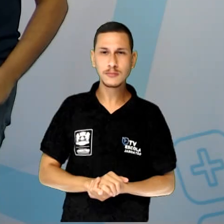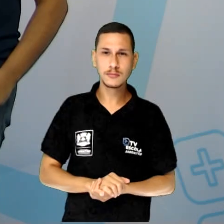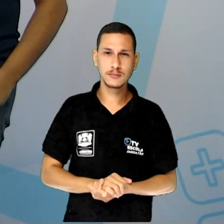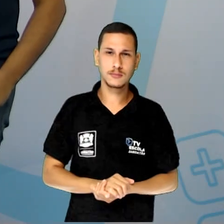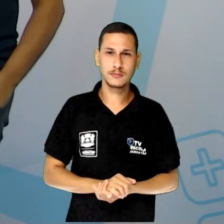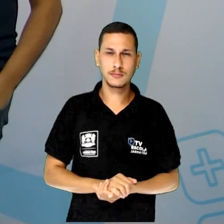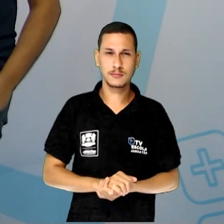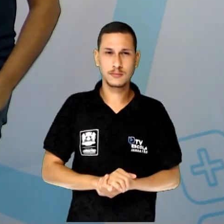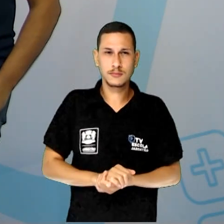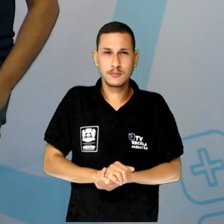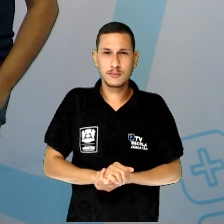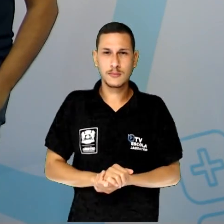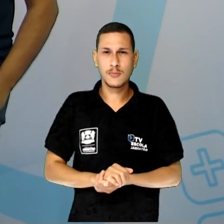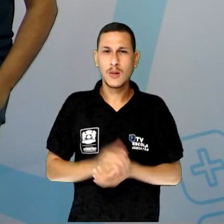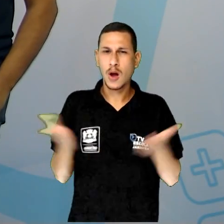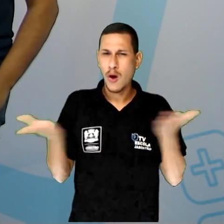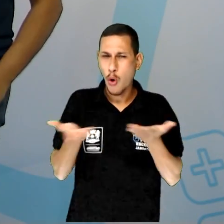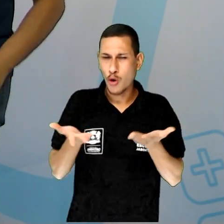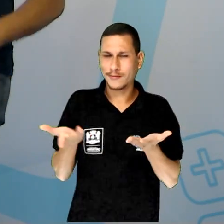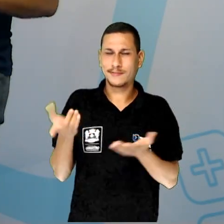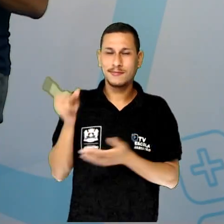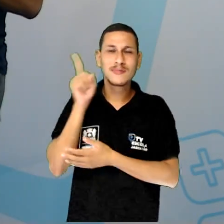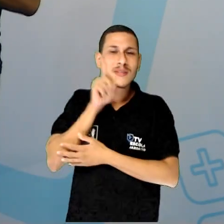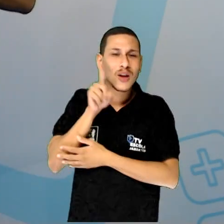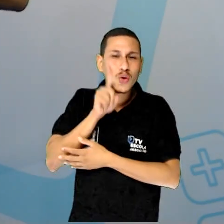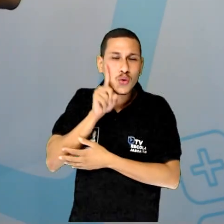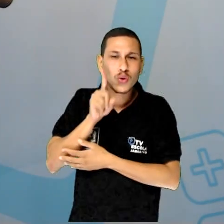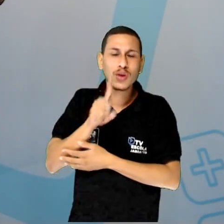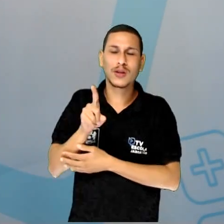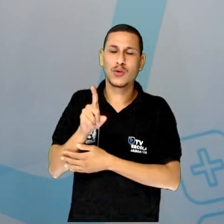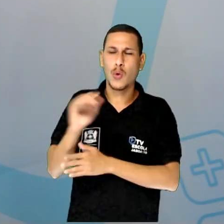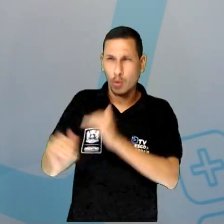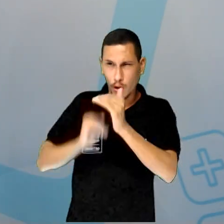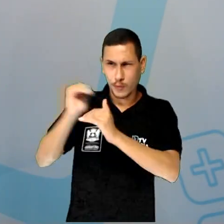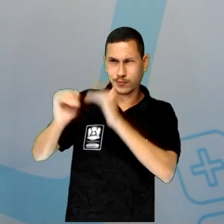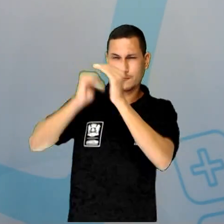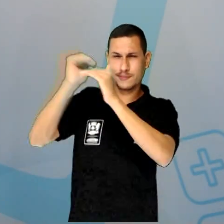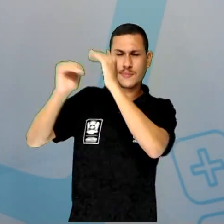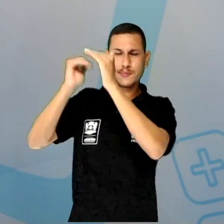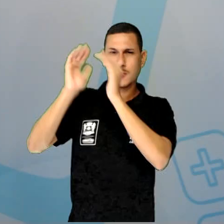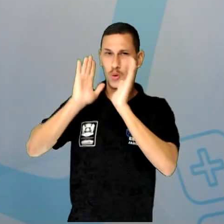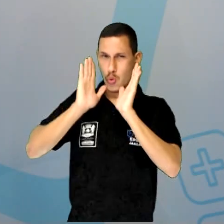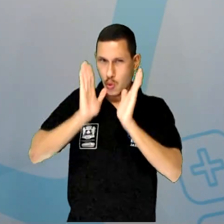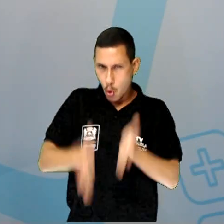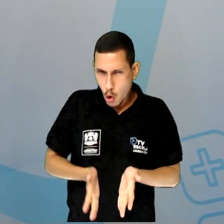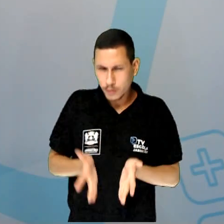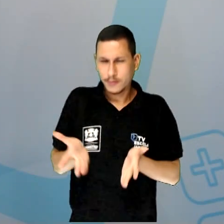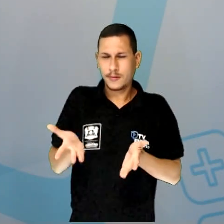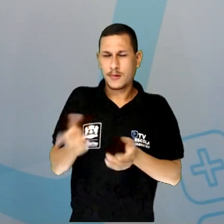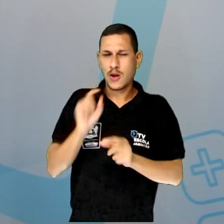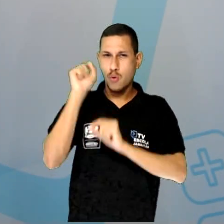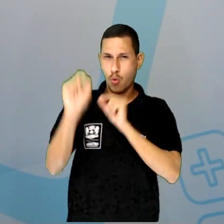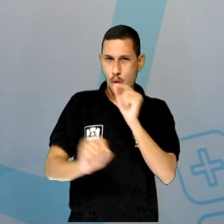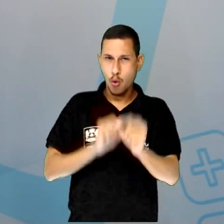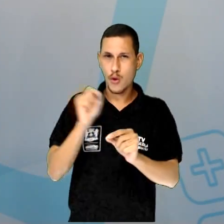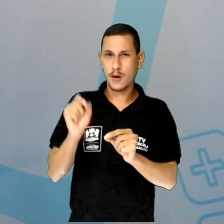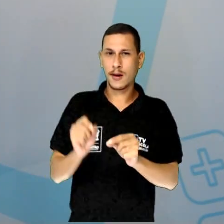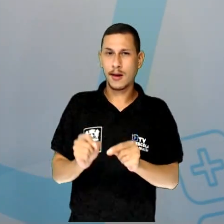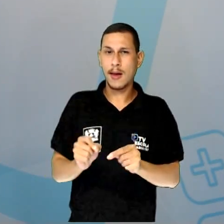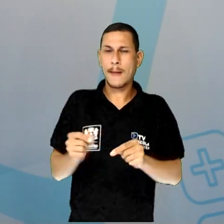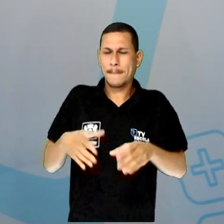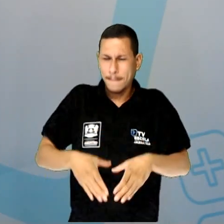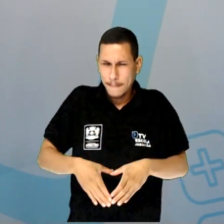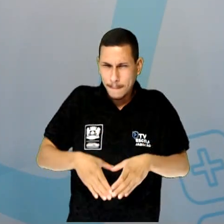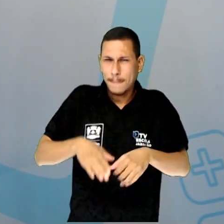a questão da superpotência. Estados Unidos da América, hoje, é considerada a maior potência do mundo, ou